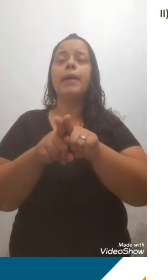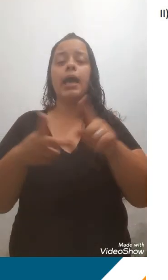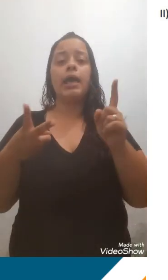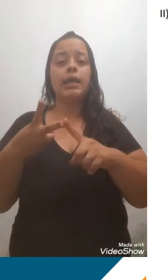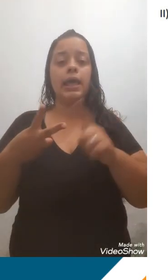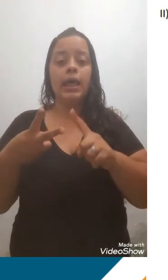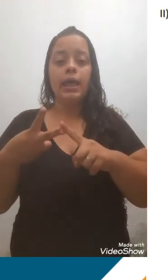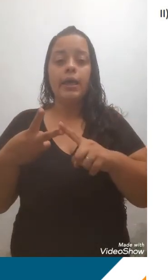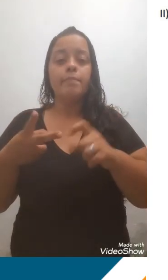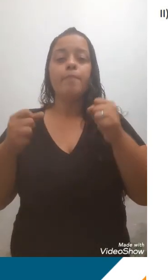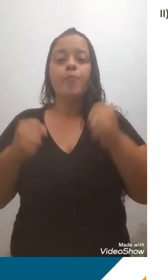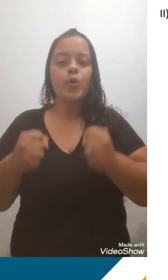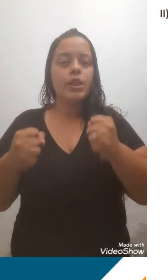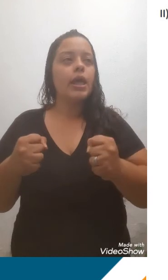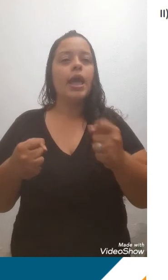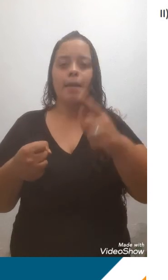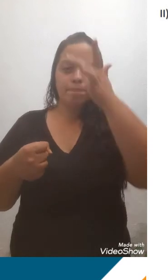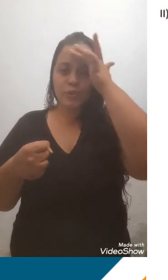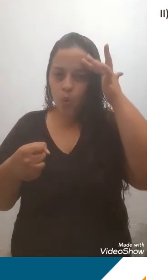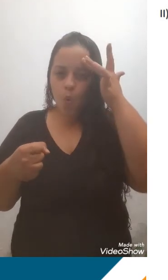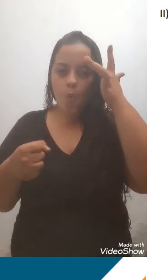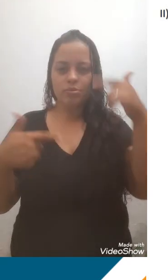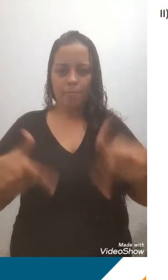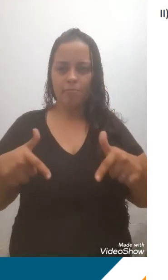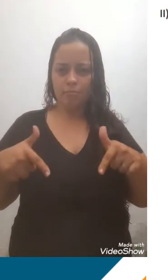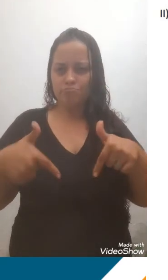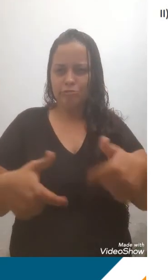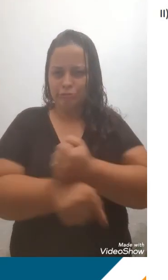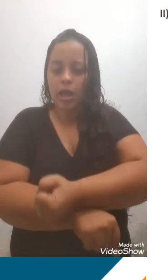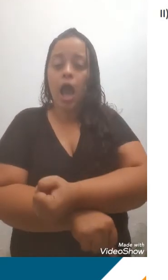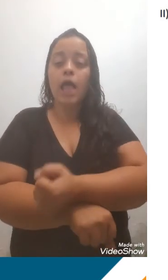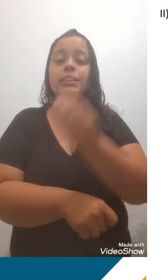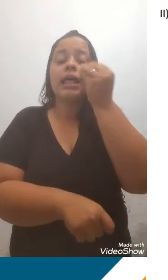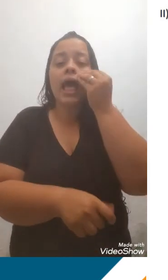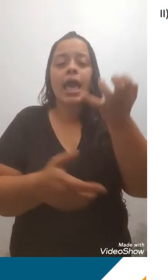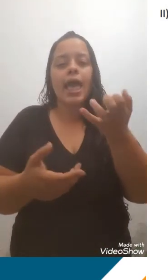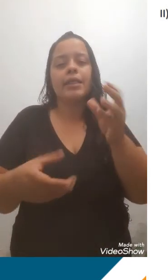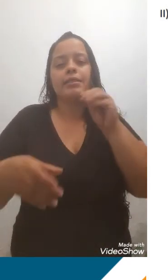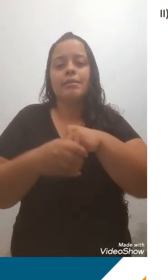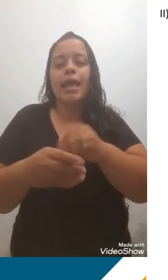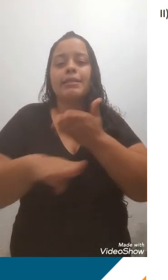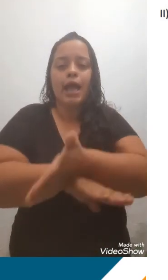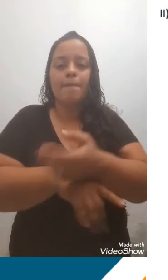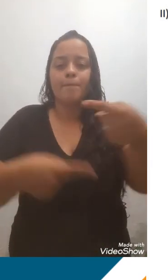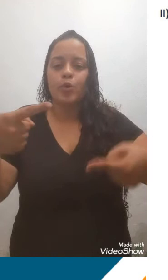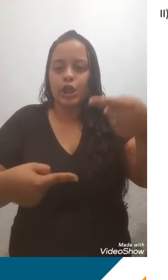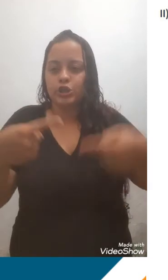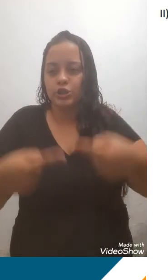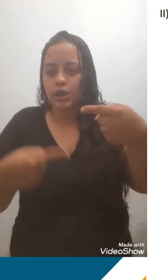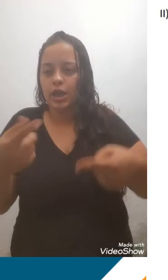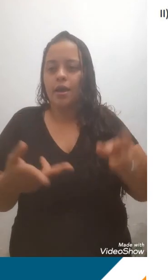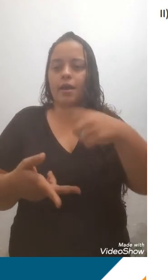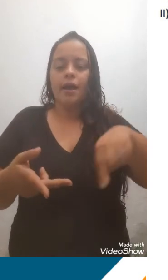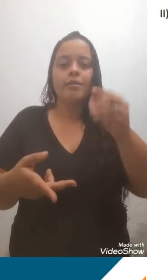foi a possibilidade de que trabalhadores pudessem se tornar elegíveis, ou seja, que trabalhadores pudessem se